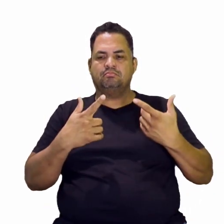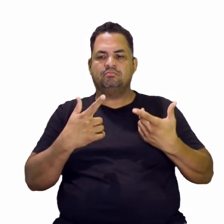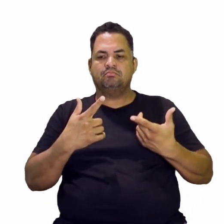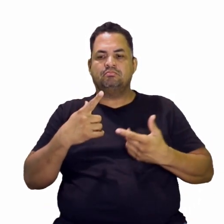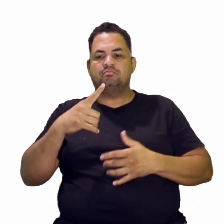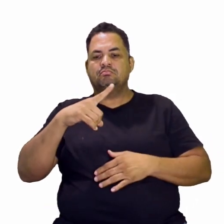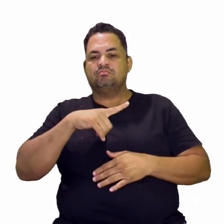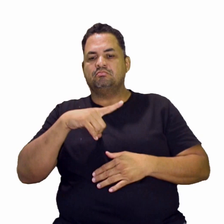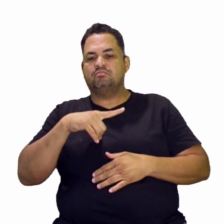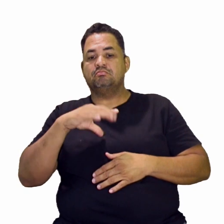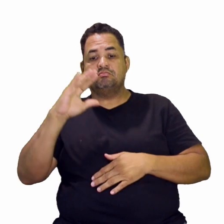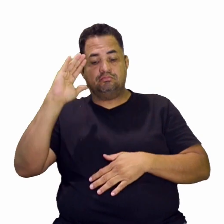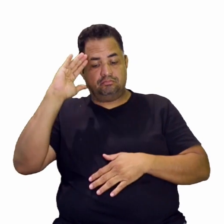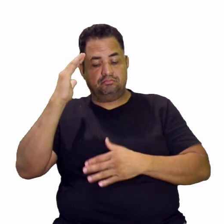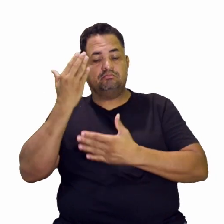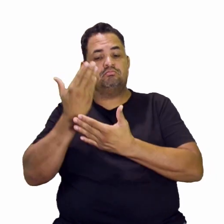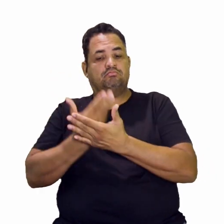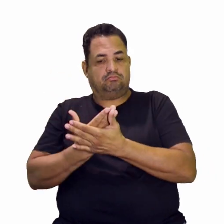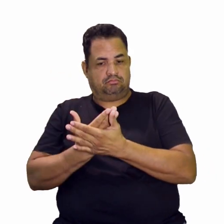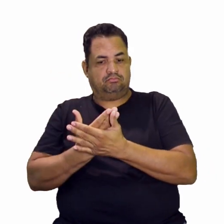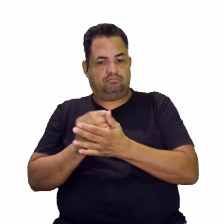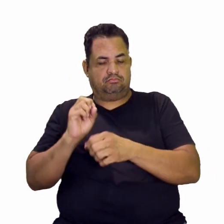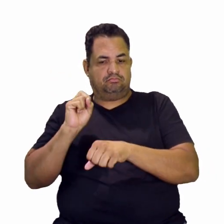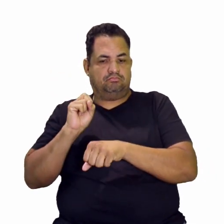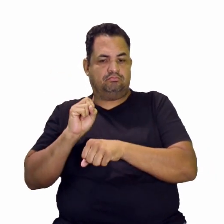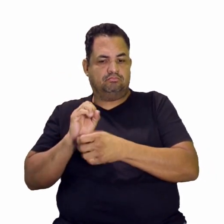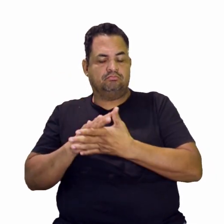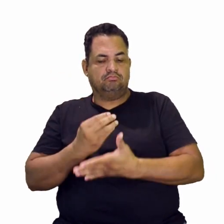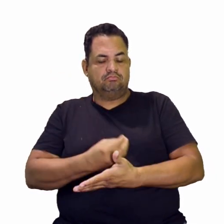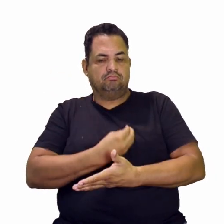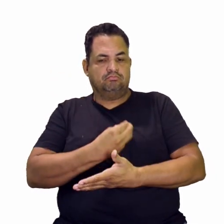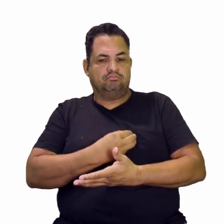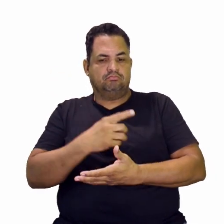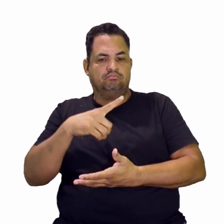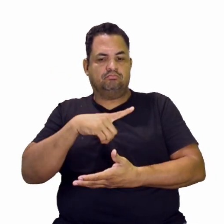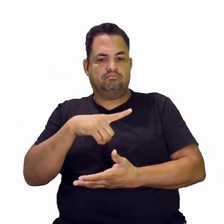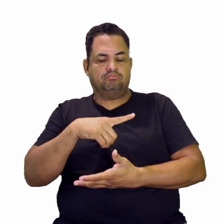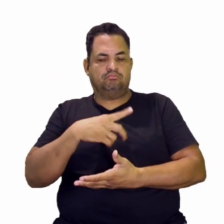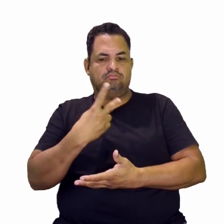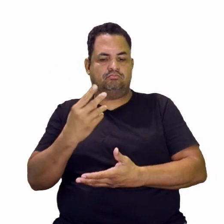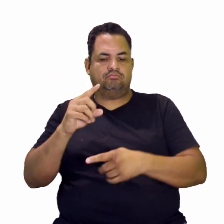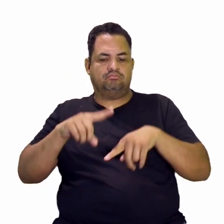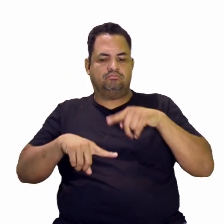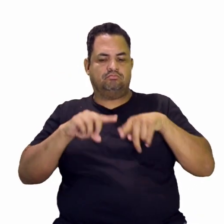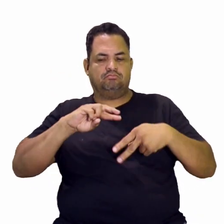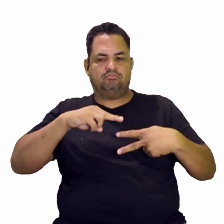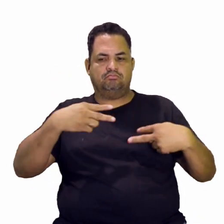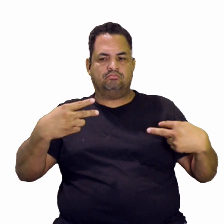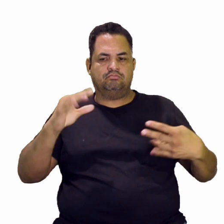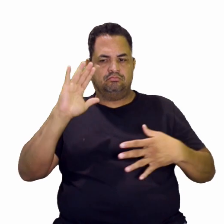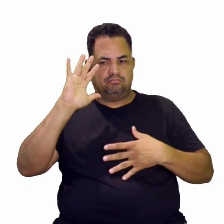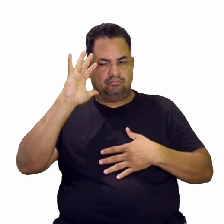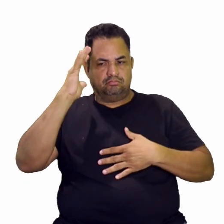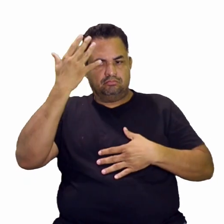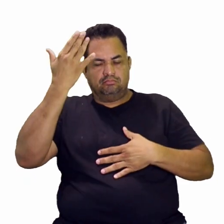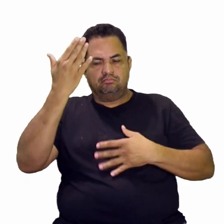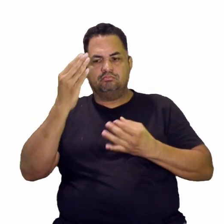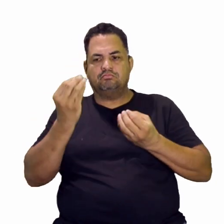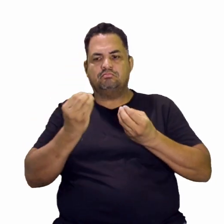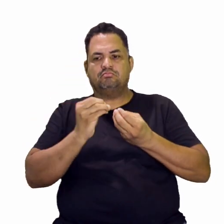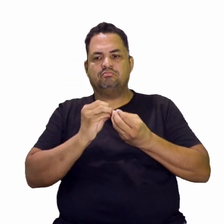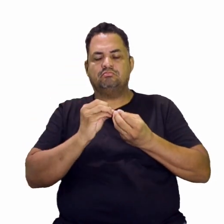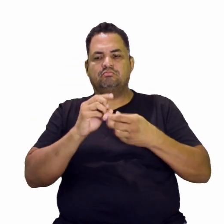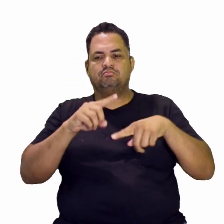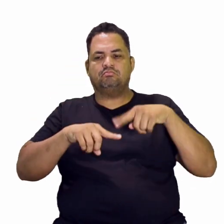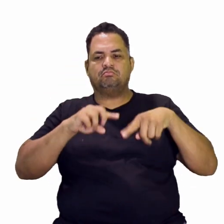aqueles que defendem que pode sim ser considerados seres vivos, eles falam justamente da presença desses materiais genéticos, da capacidade de